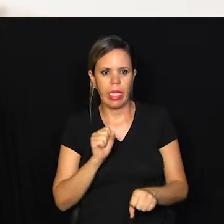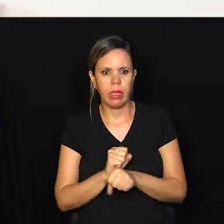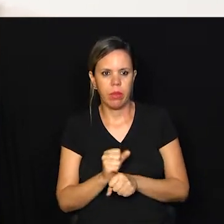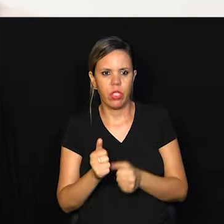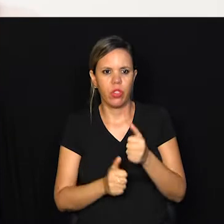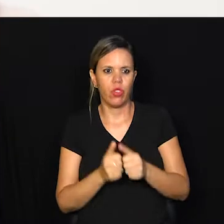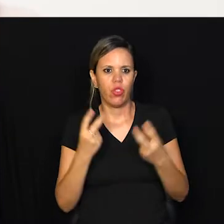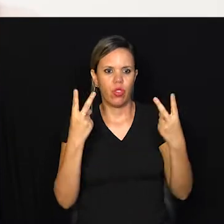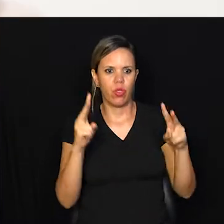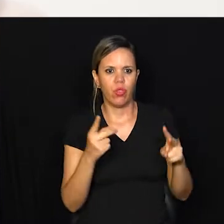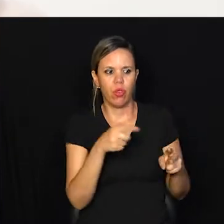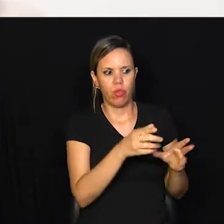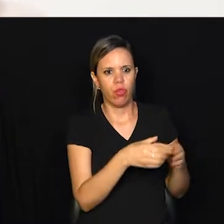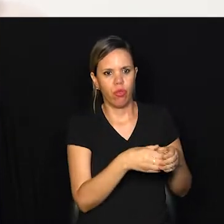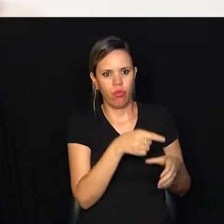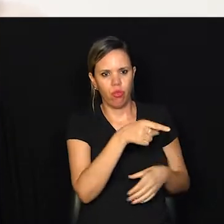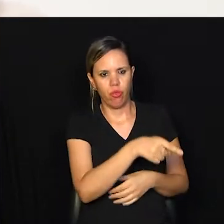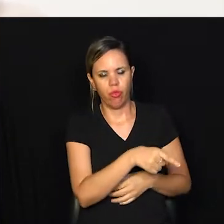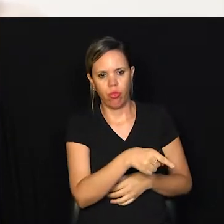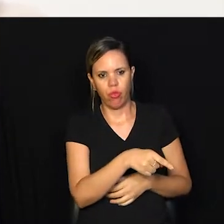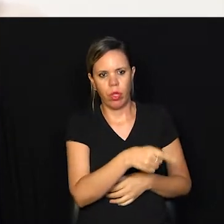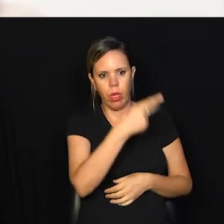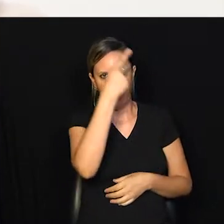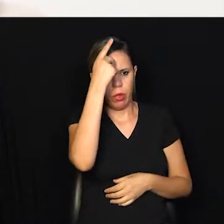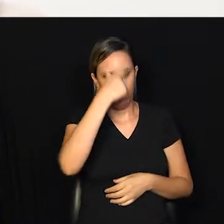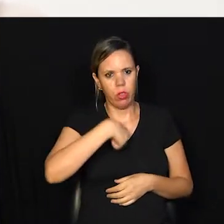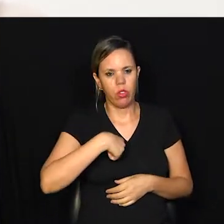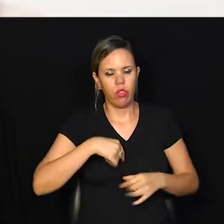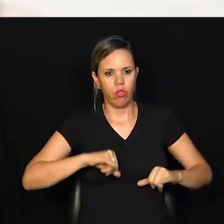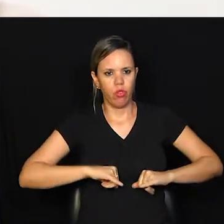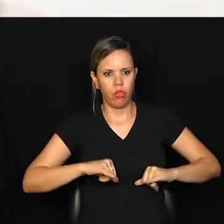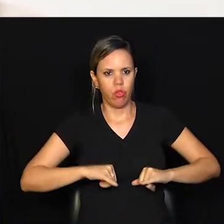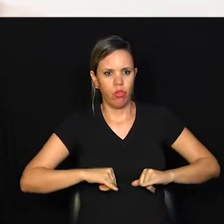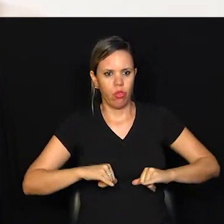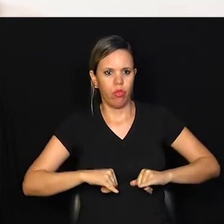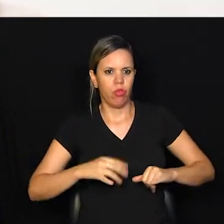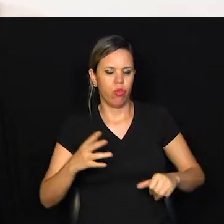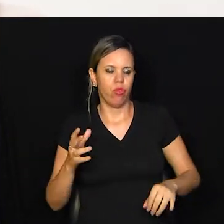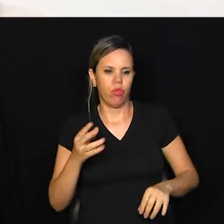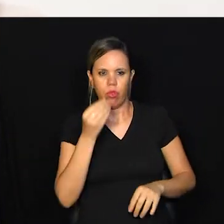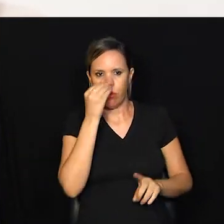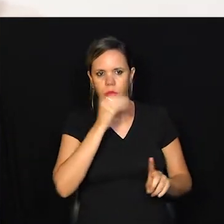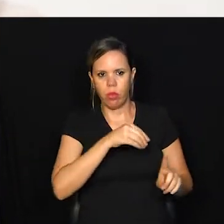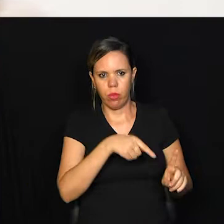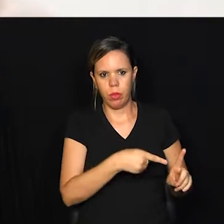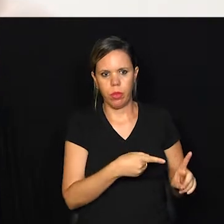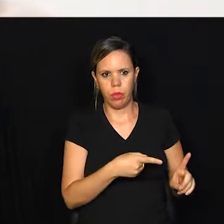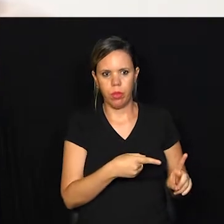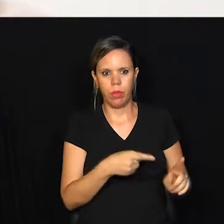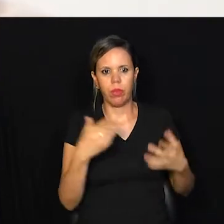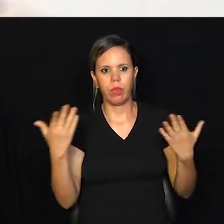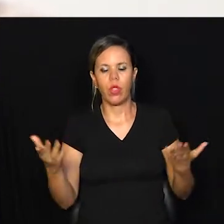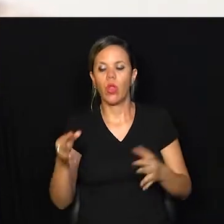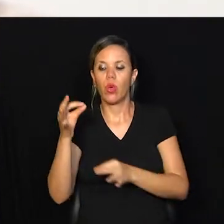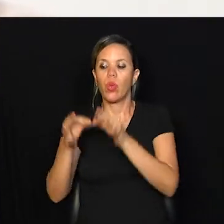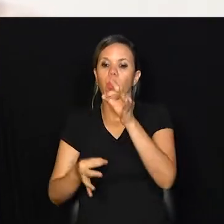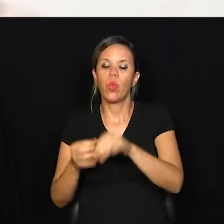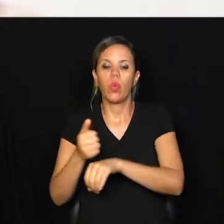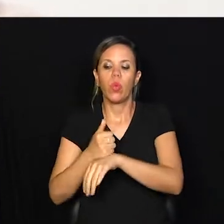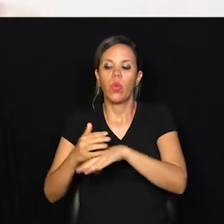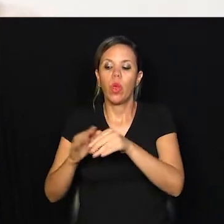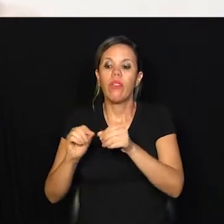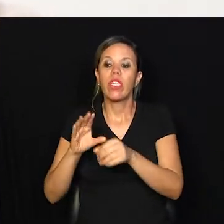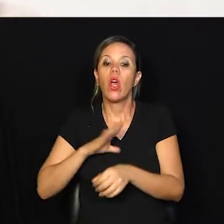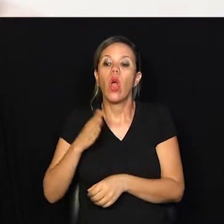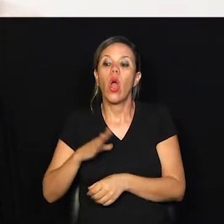dar a vitória ao time que o jogador está sendo ofendido, né? Mas qual é o árbitro que vai ter coragem de fazer